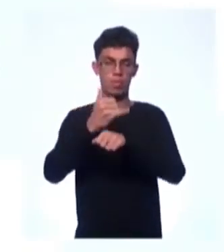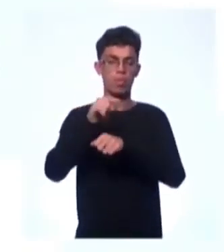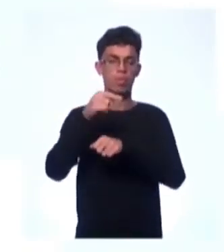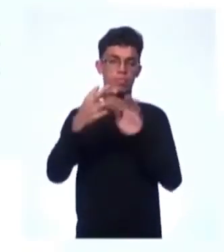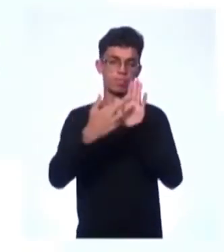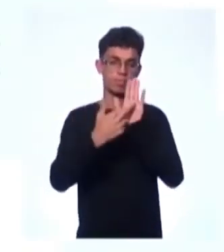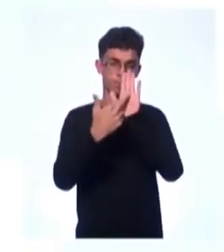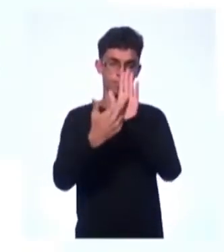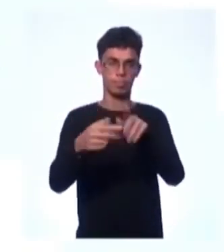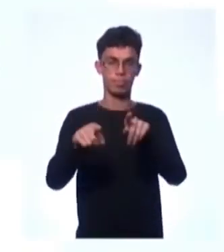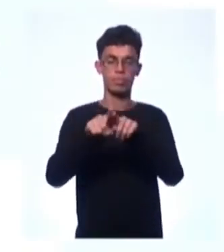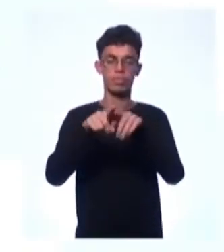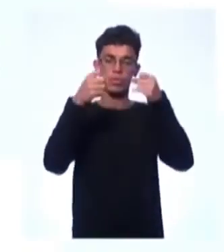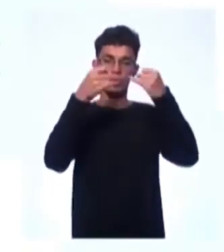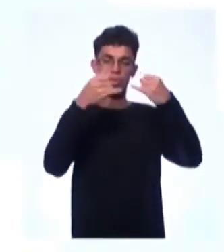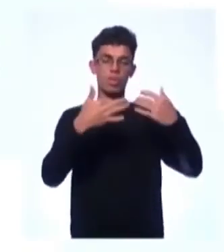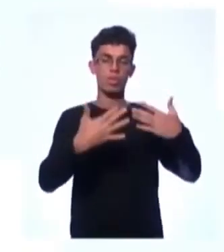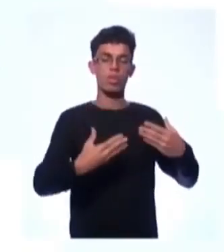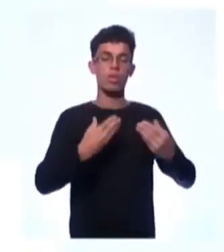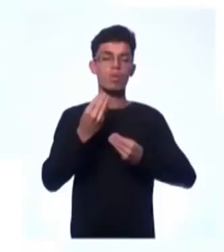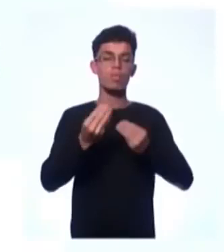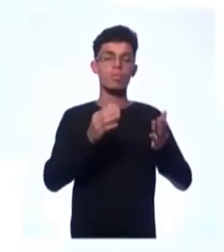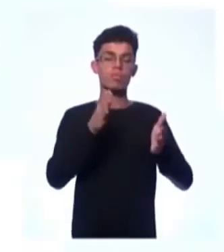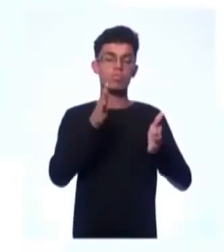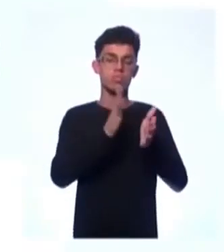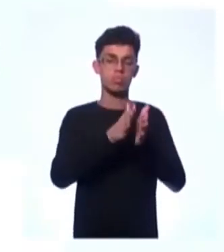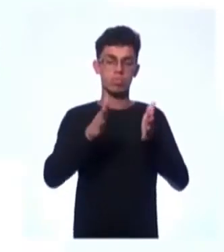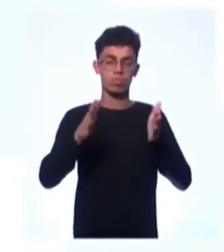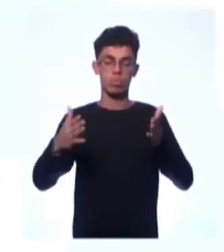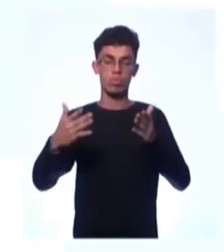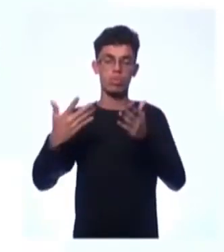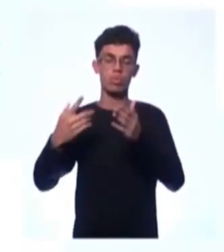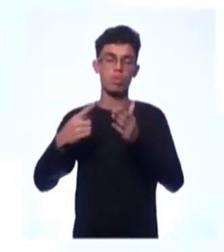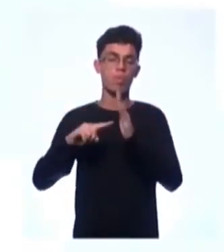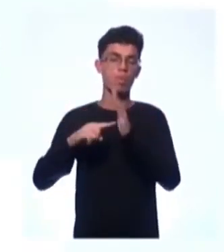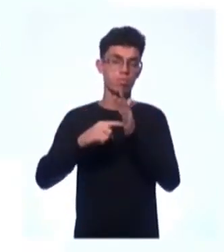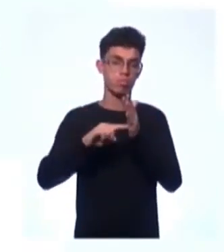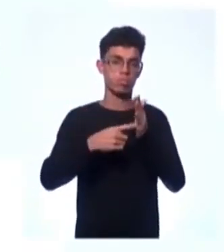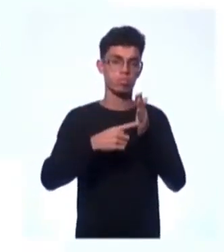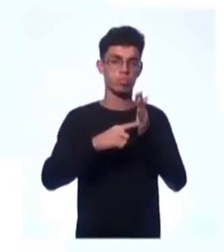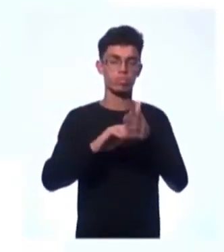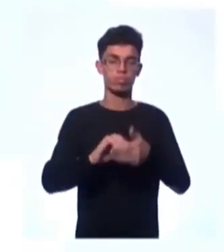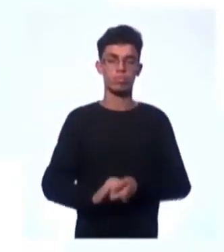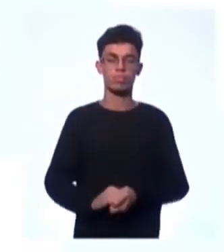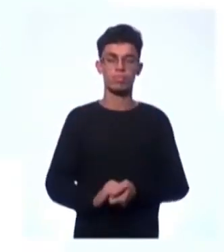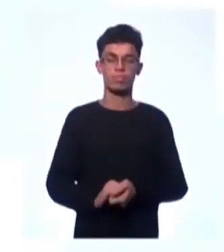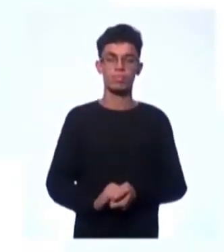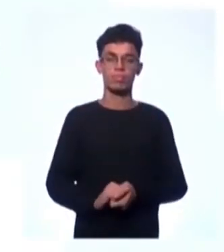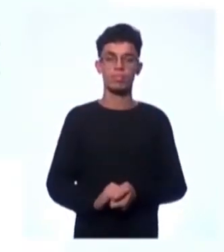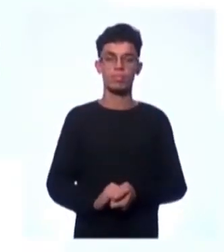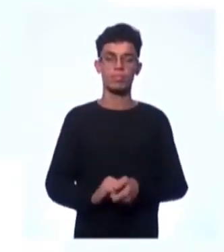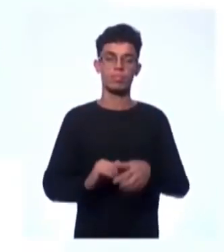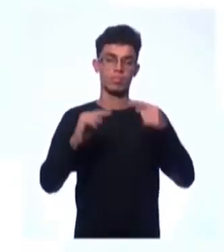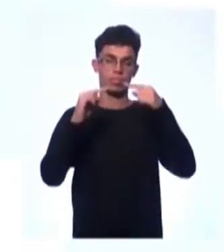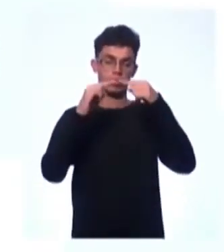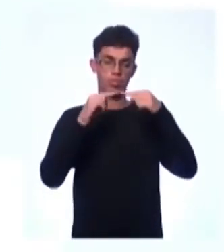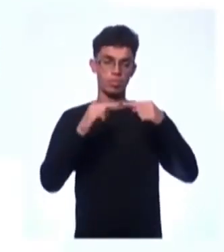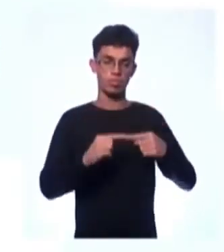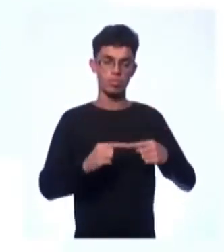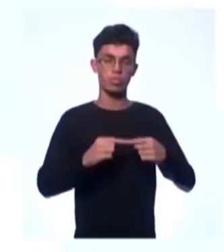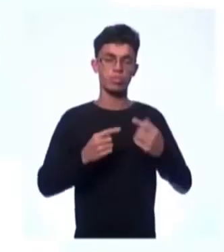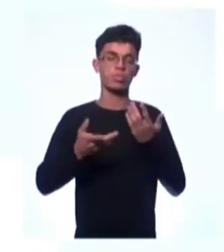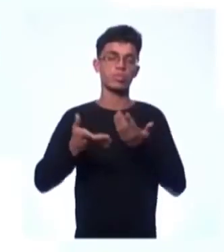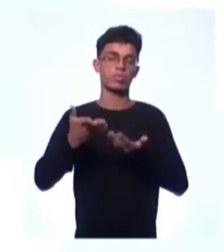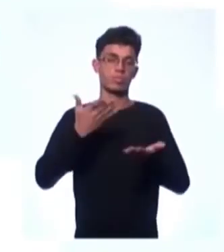também nós vamos explicar o funcionamento de motores e geradores elétricos e seus componentes correspondentes, fenômenos e